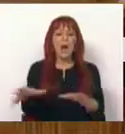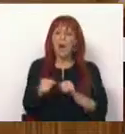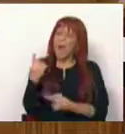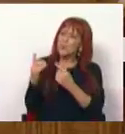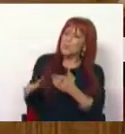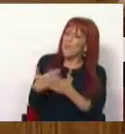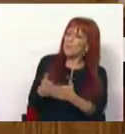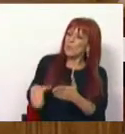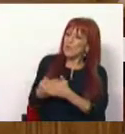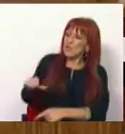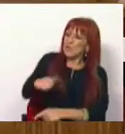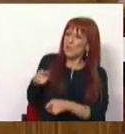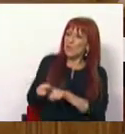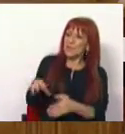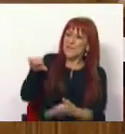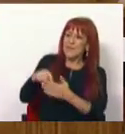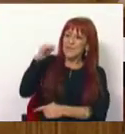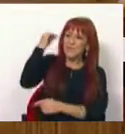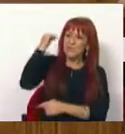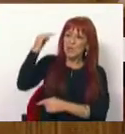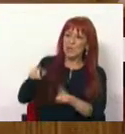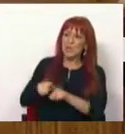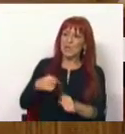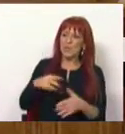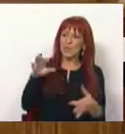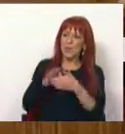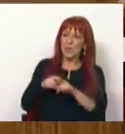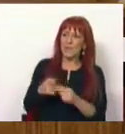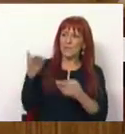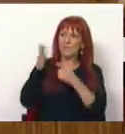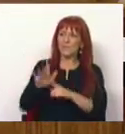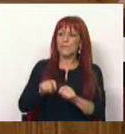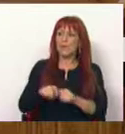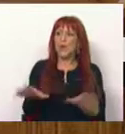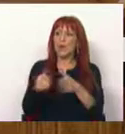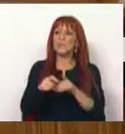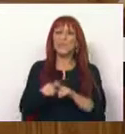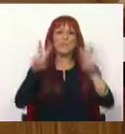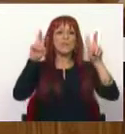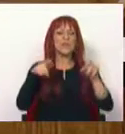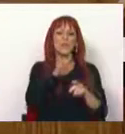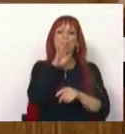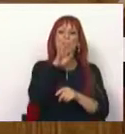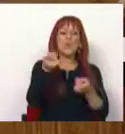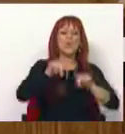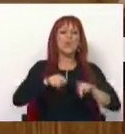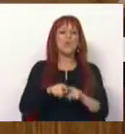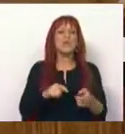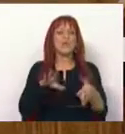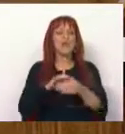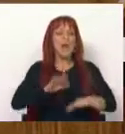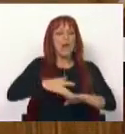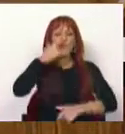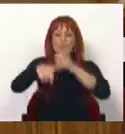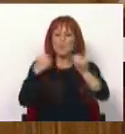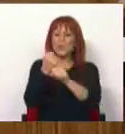algumas das propostas dos Verdes em sede de especialidade, no que diz respeito, nomeadamente, à aquisição de material circulante, mas também ao reforço de